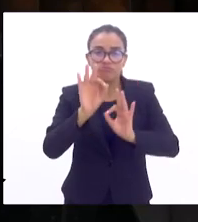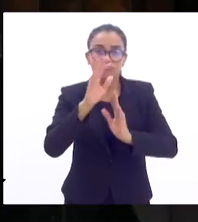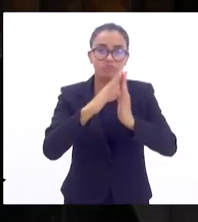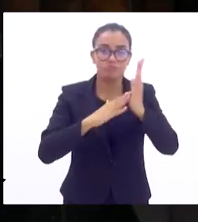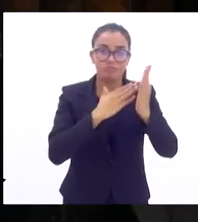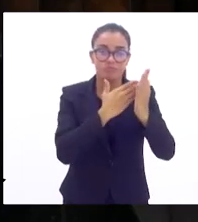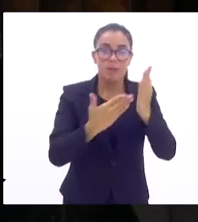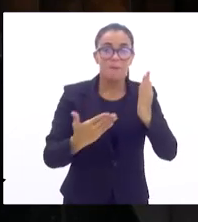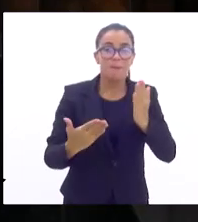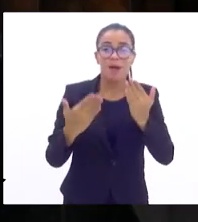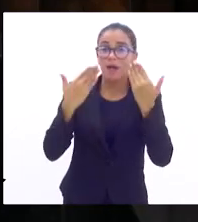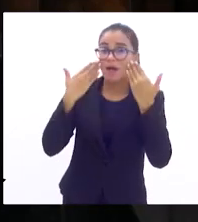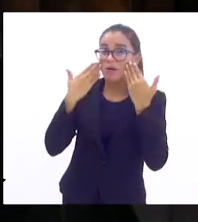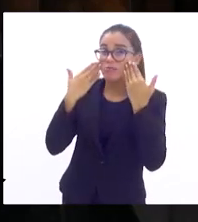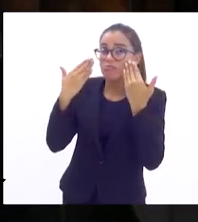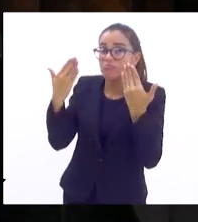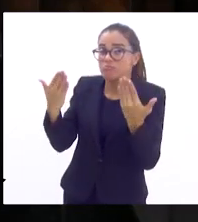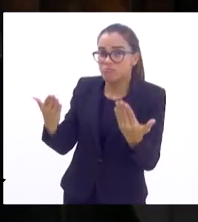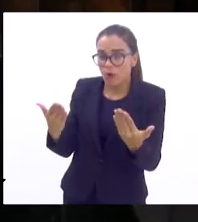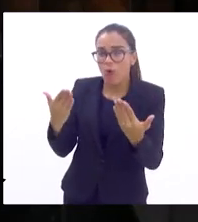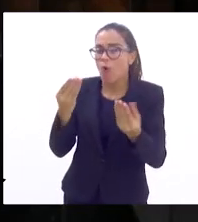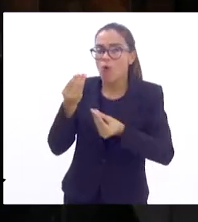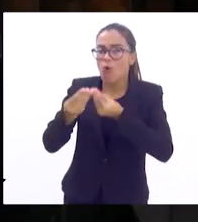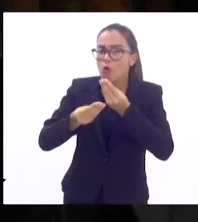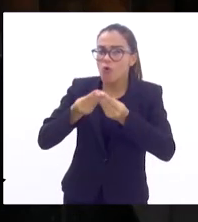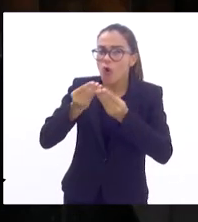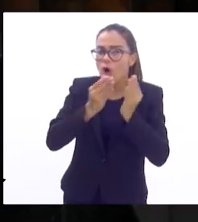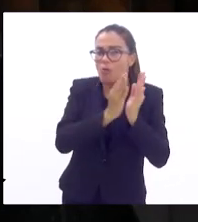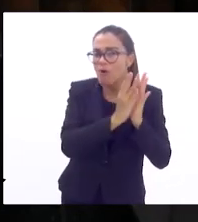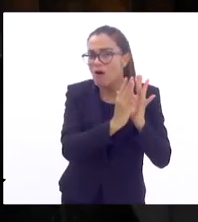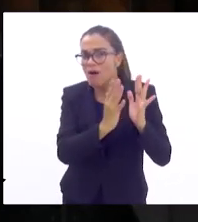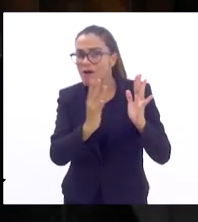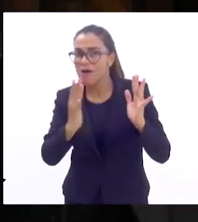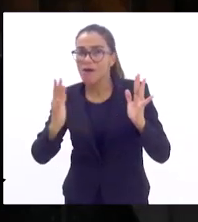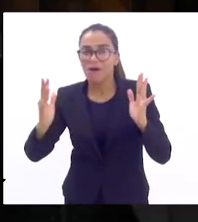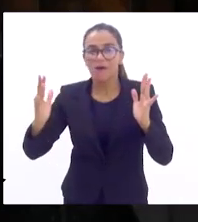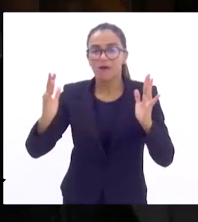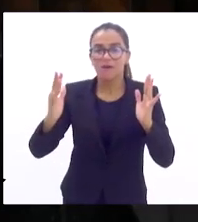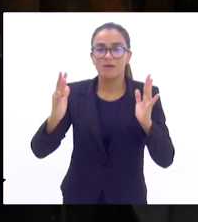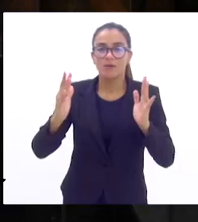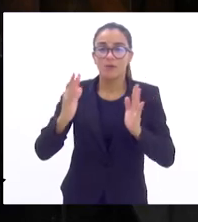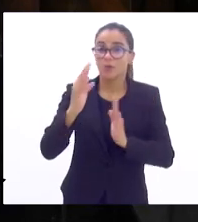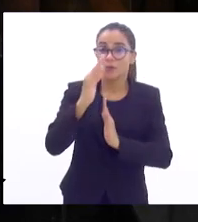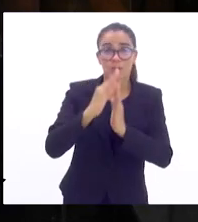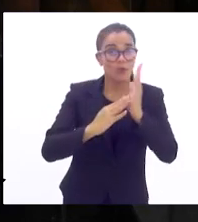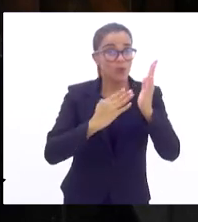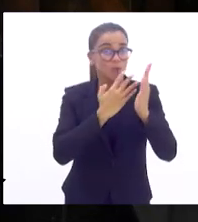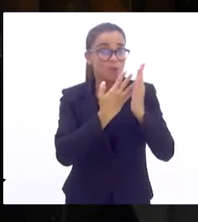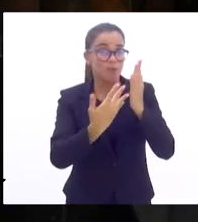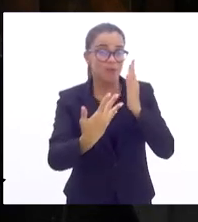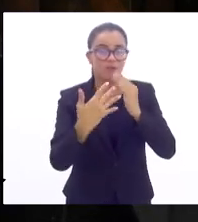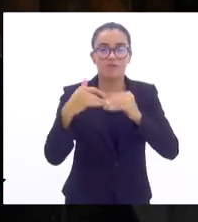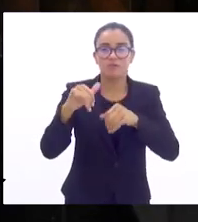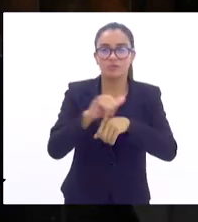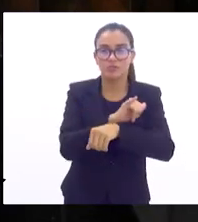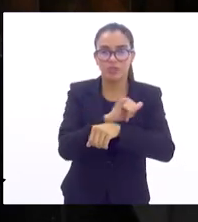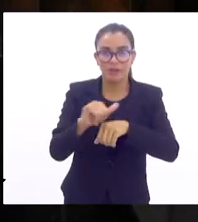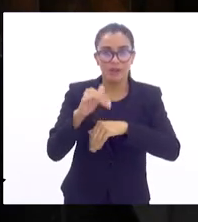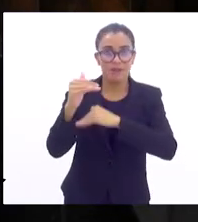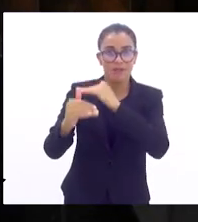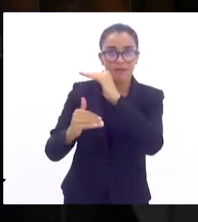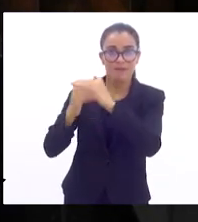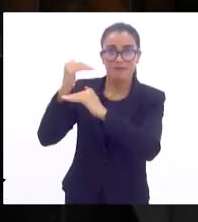para expor o andamento da construção do plano estratégico de desenvolvimento